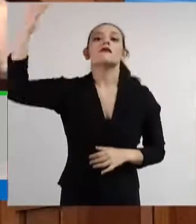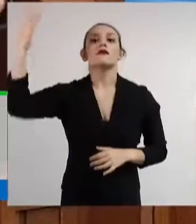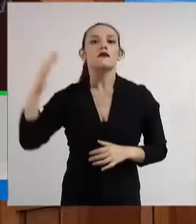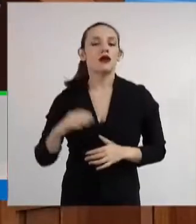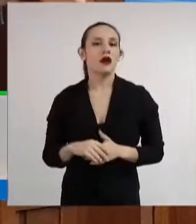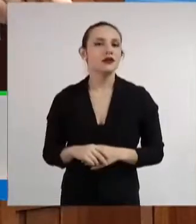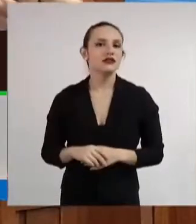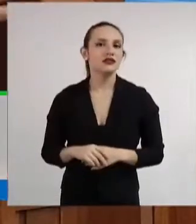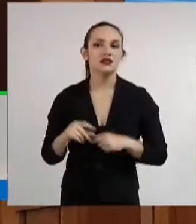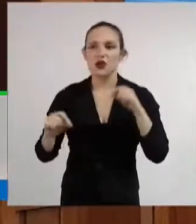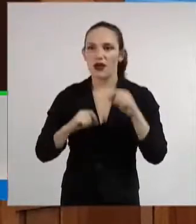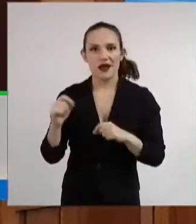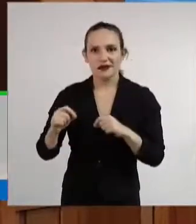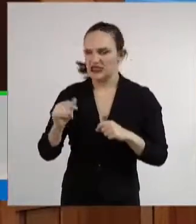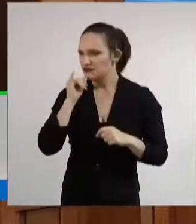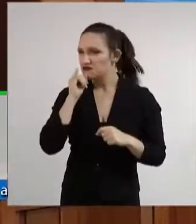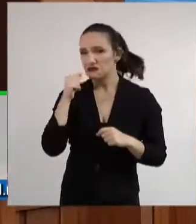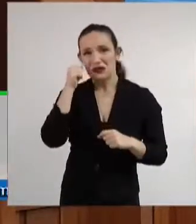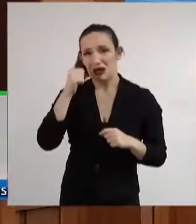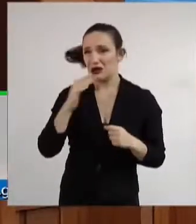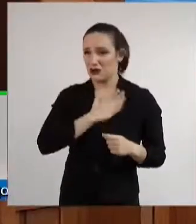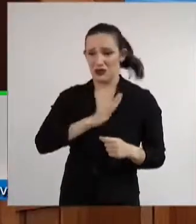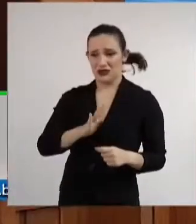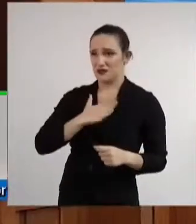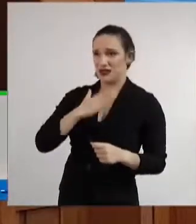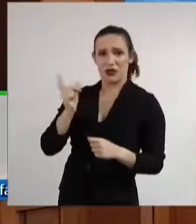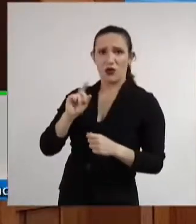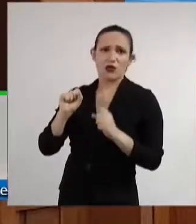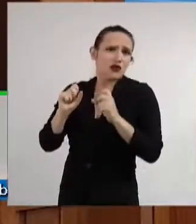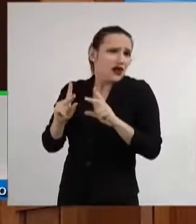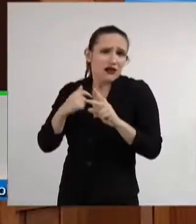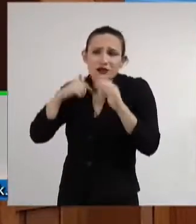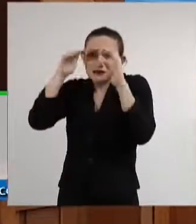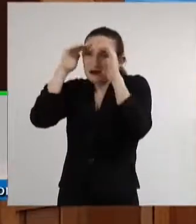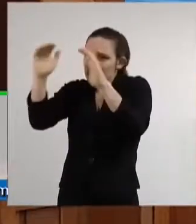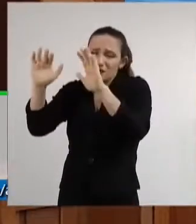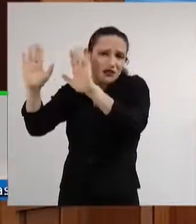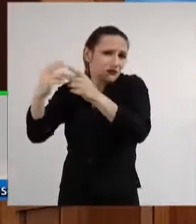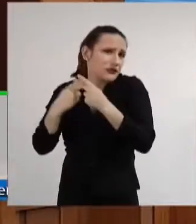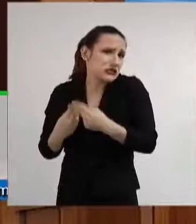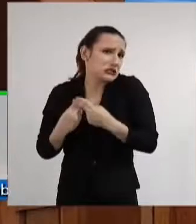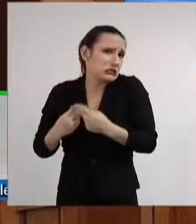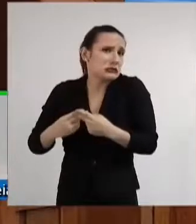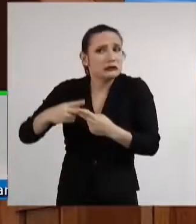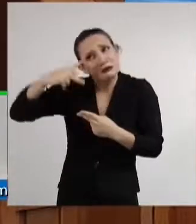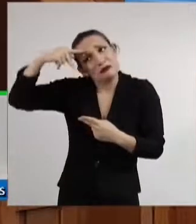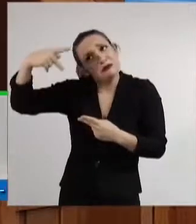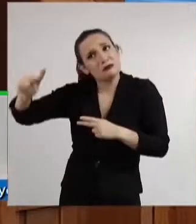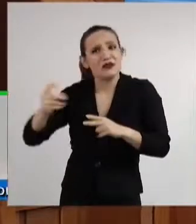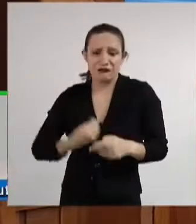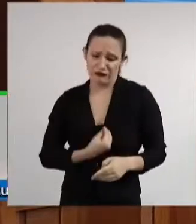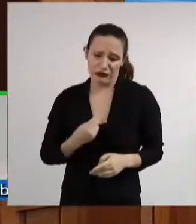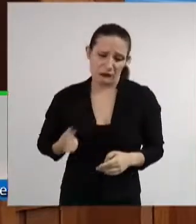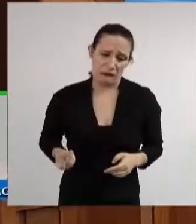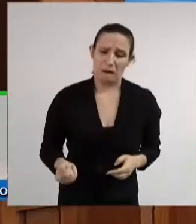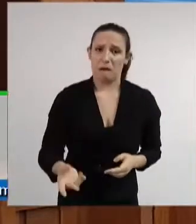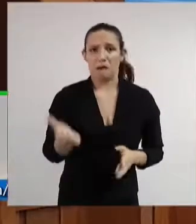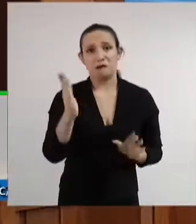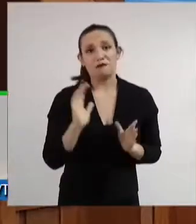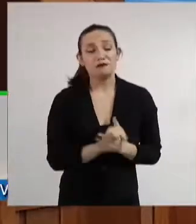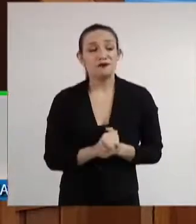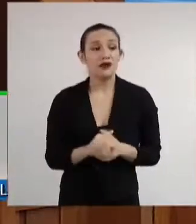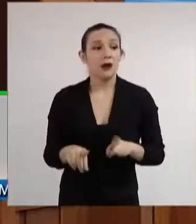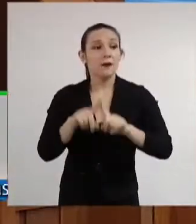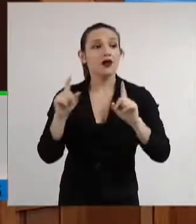não for correspondido, ele tem que entender o princípio da tolerância. A vida continua. Mas